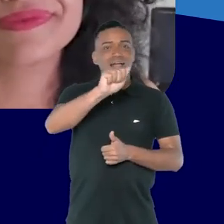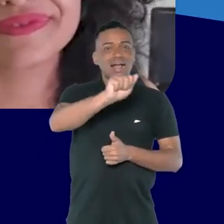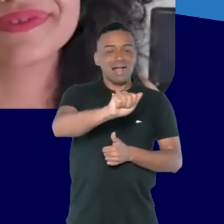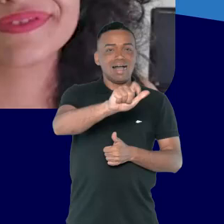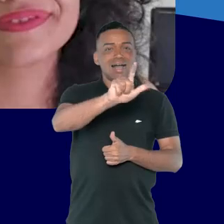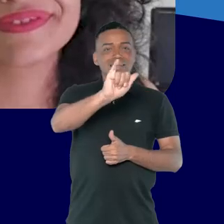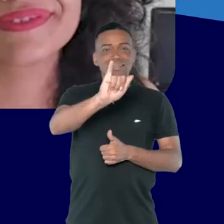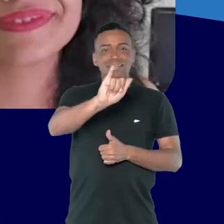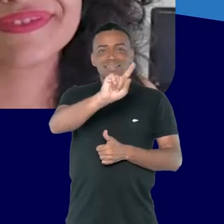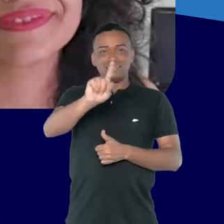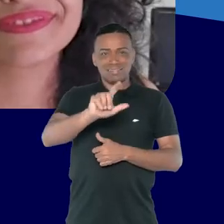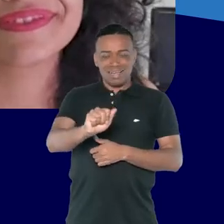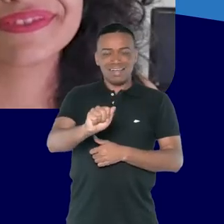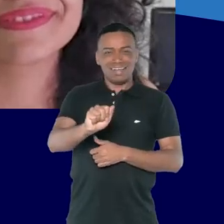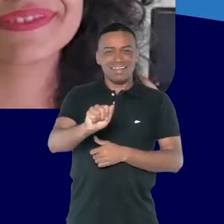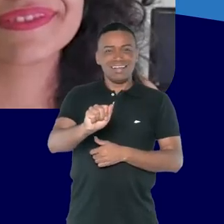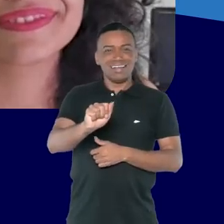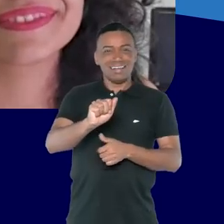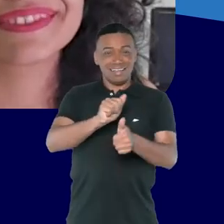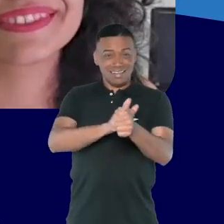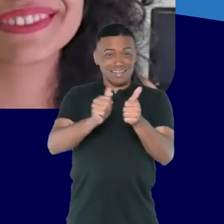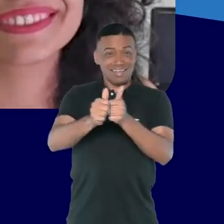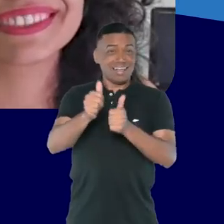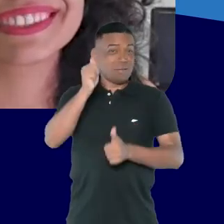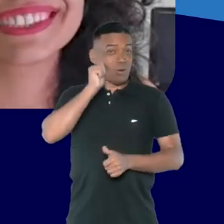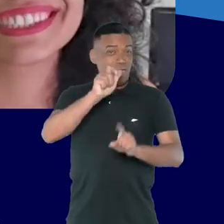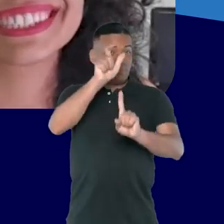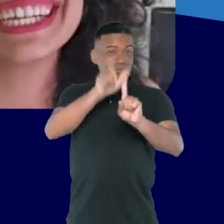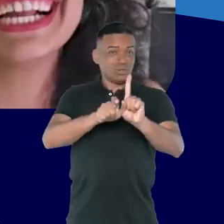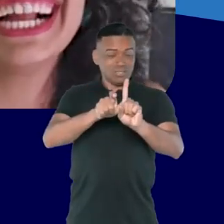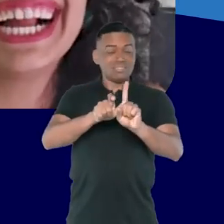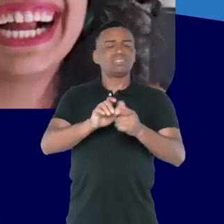protagonista negra que tem um nome incrível, que é a Lisa.